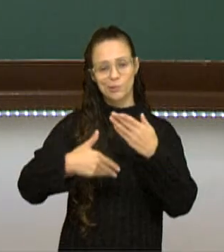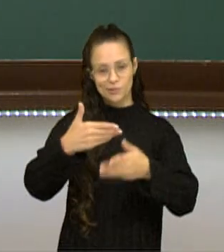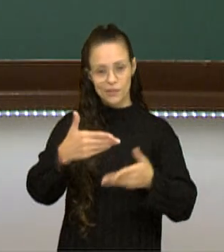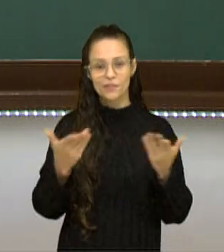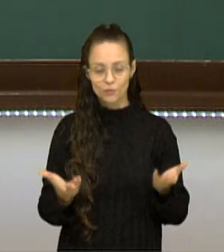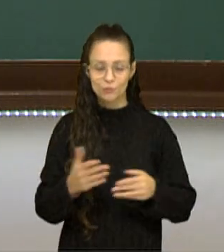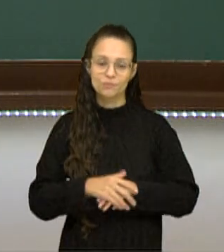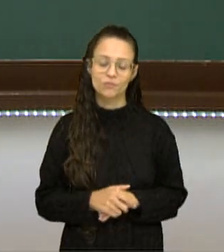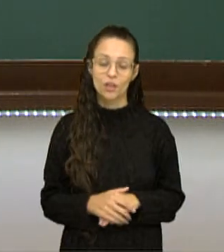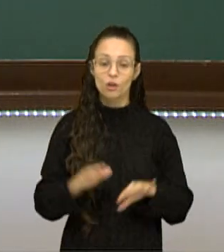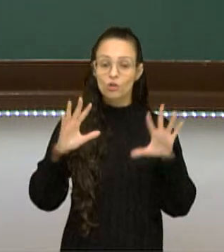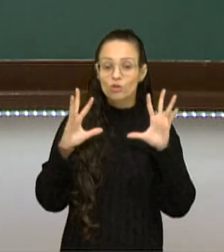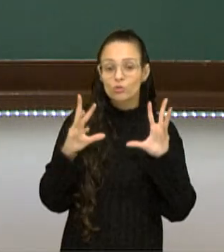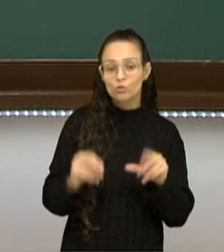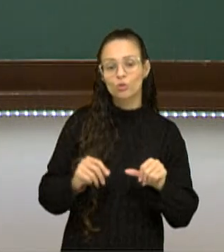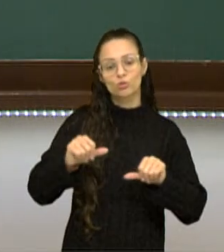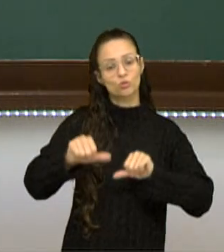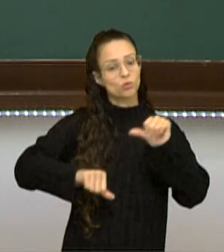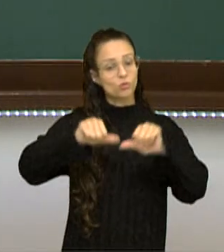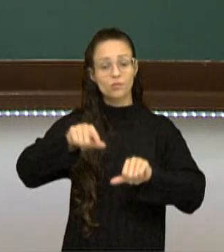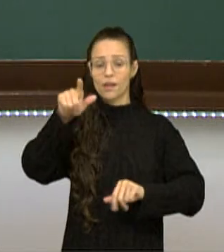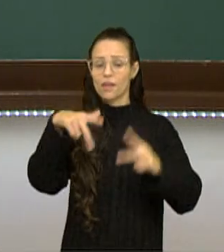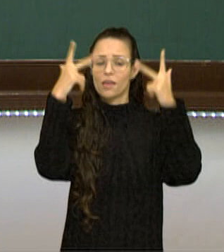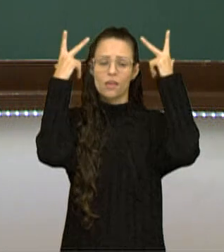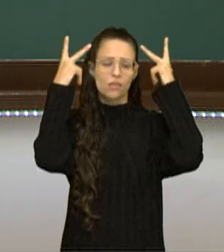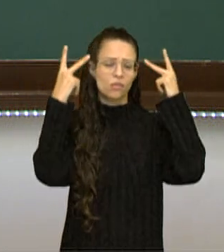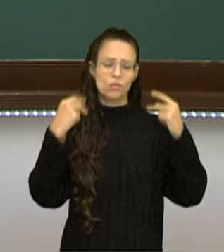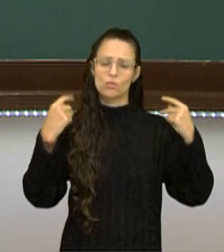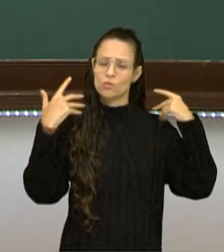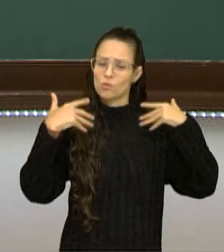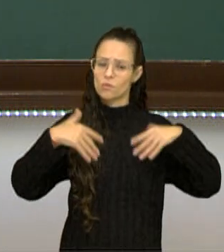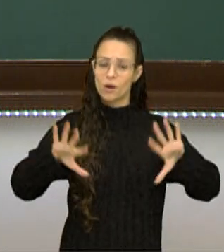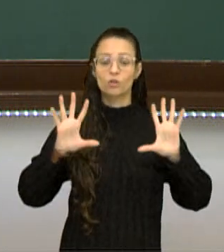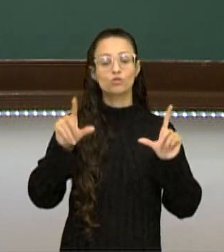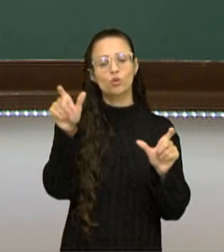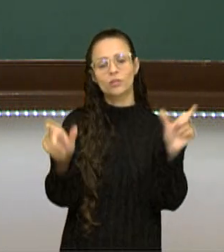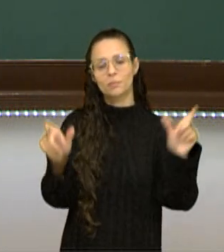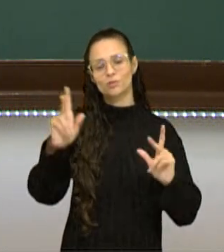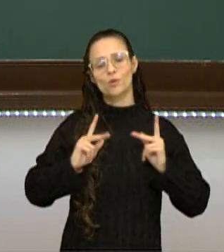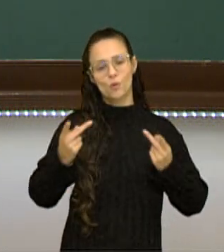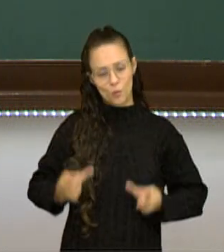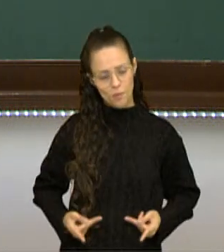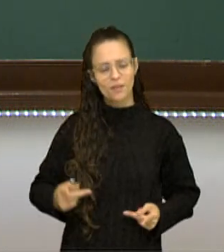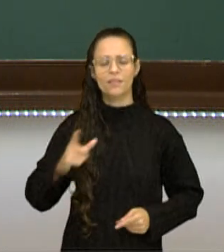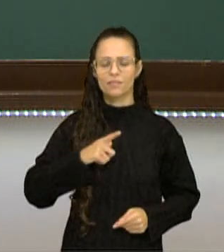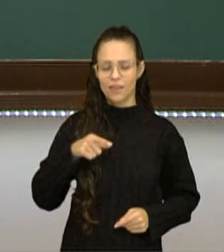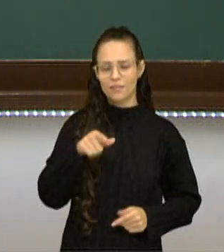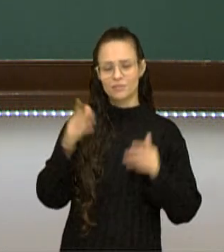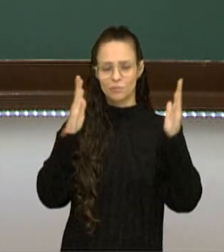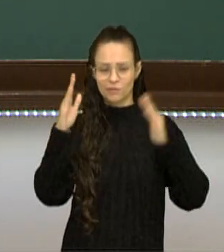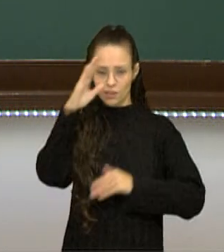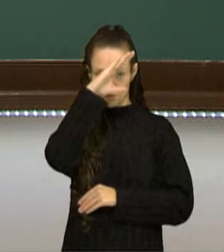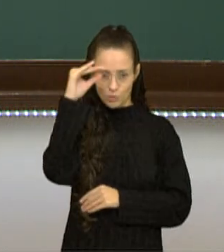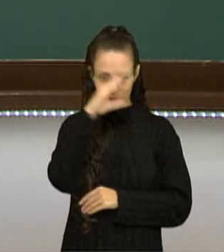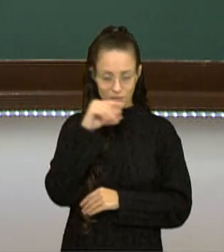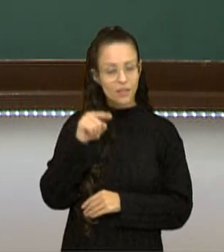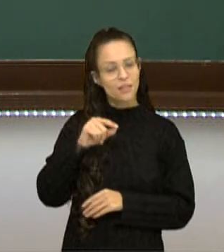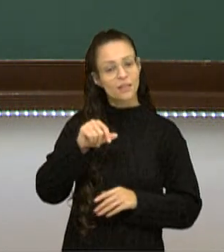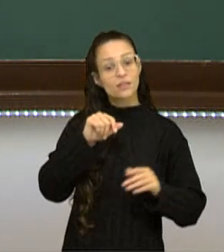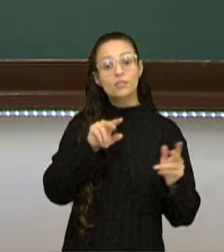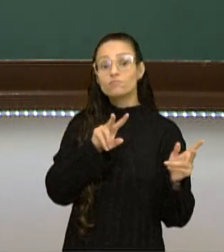Então, todas essas mudanças são normais, todo ser humano passa pela adolescência, esse processo que nos